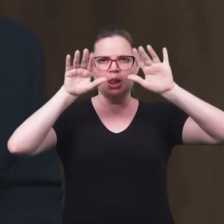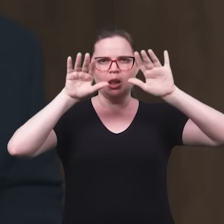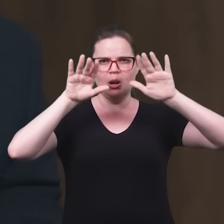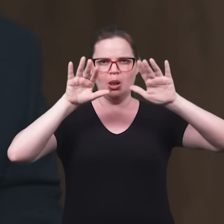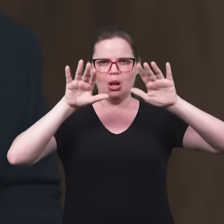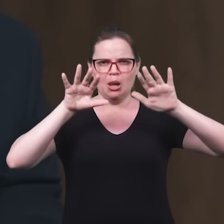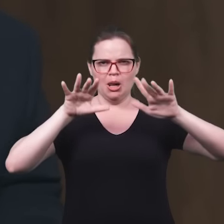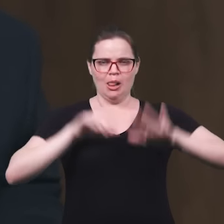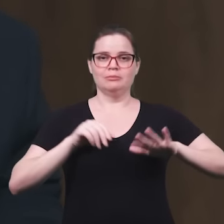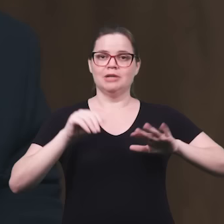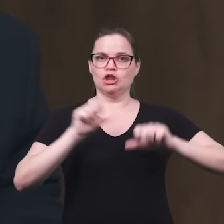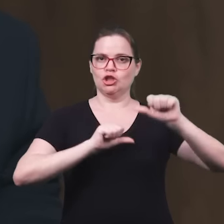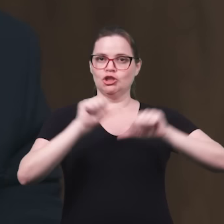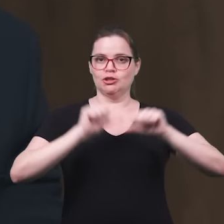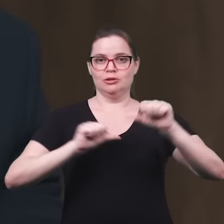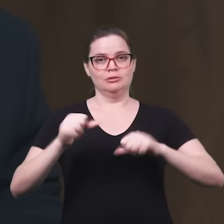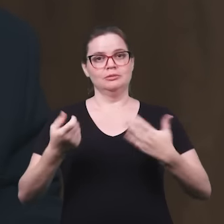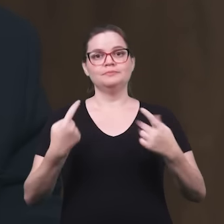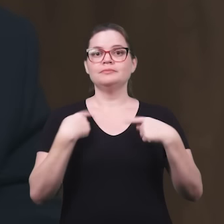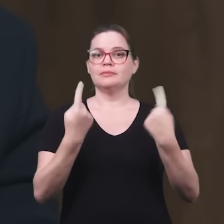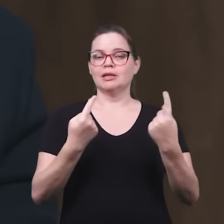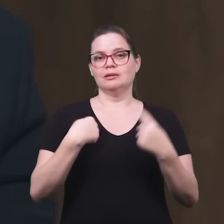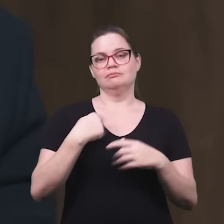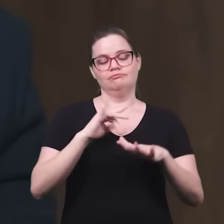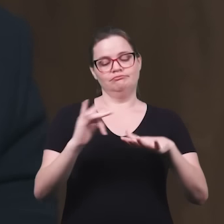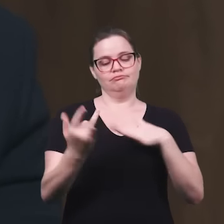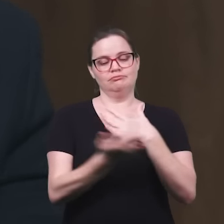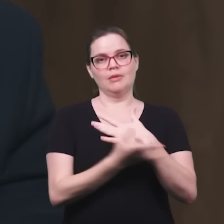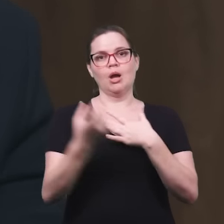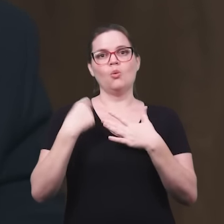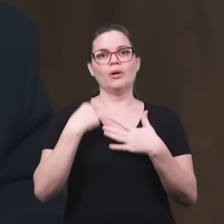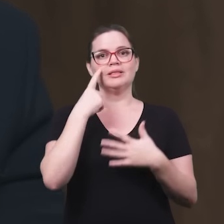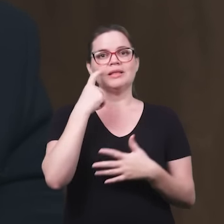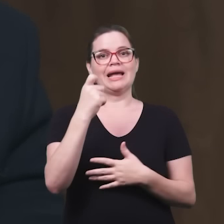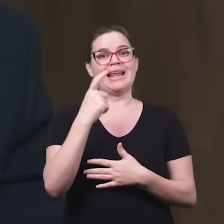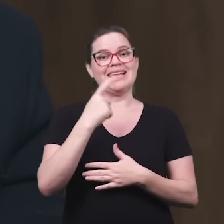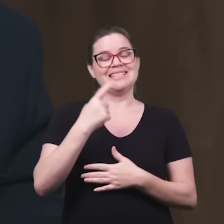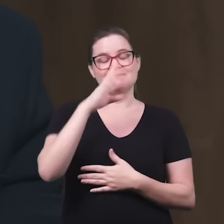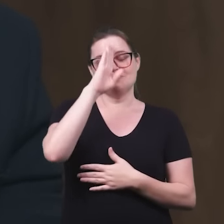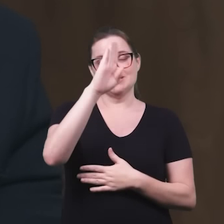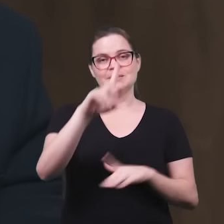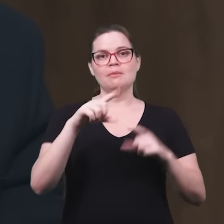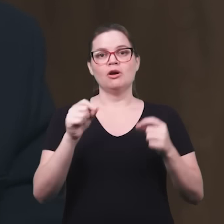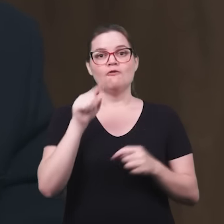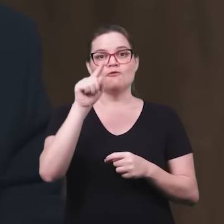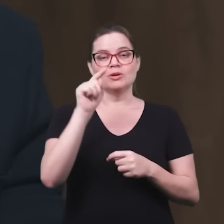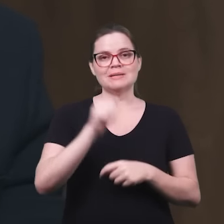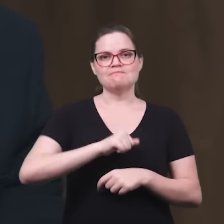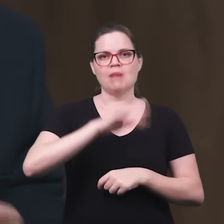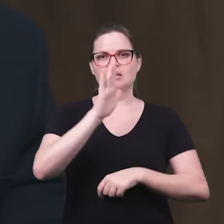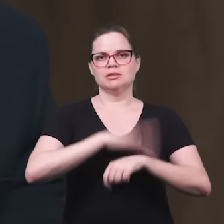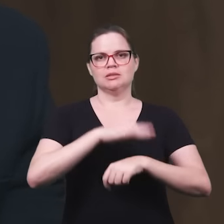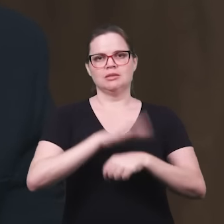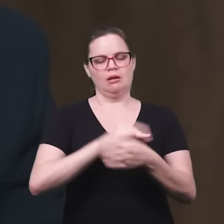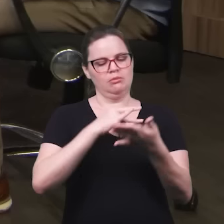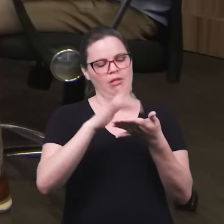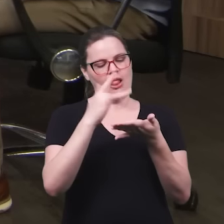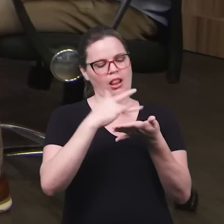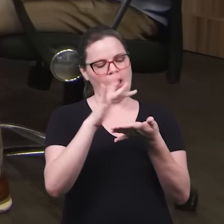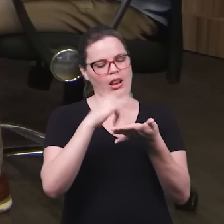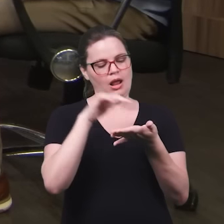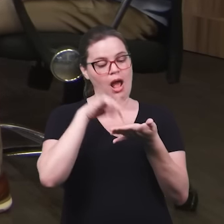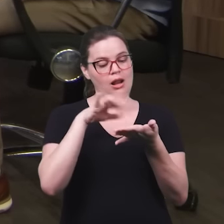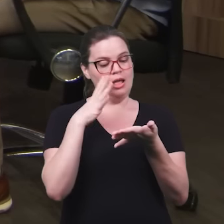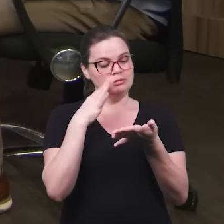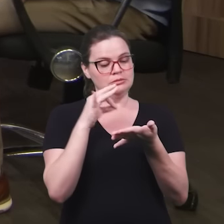interesse: manter você ali pelo maior tempo possível da sua vida. Inclusive, tem um amigo meu que, abrindo um parênteses aqui, ele foi pegar o celular dele lá,